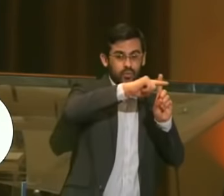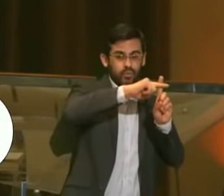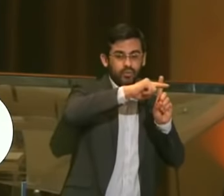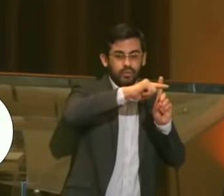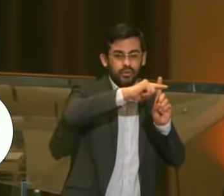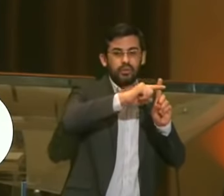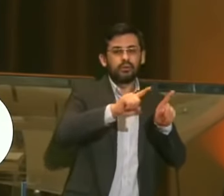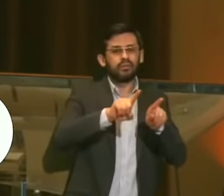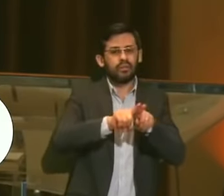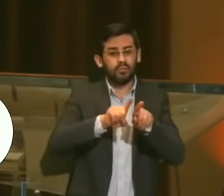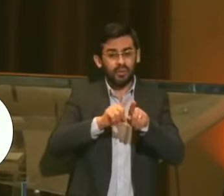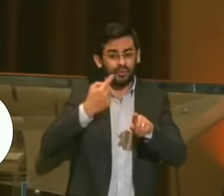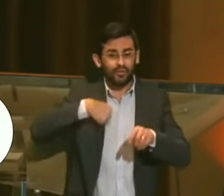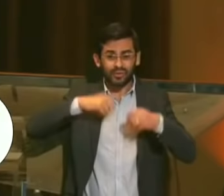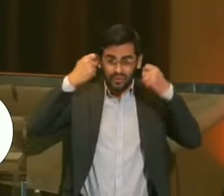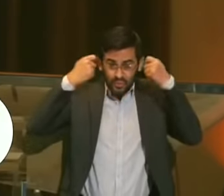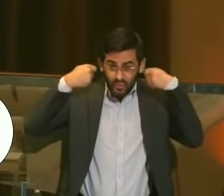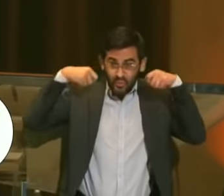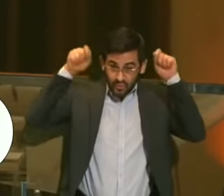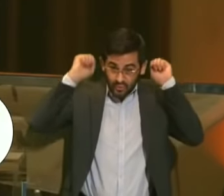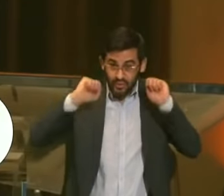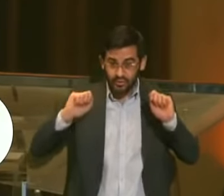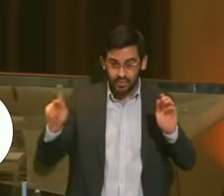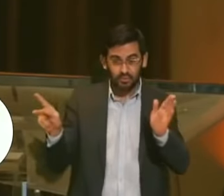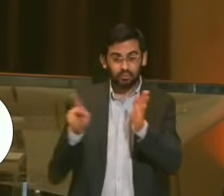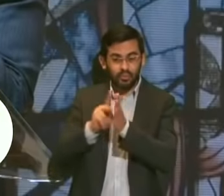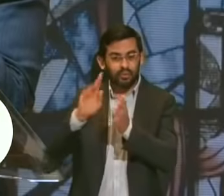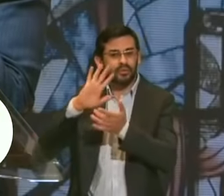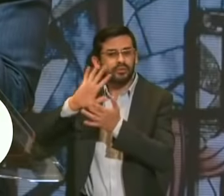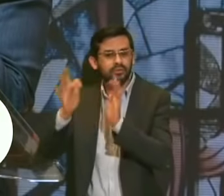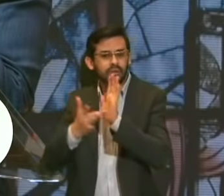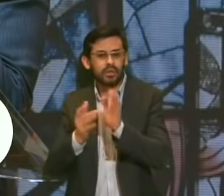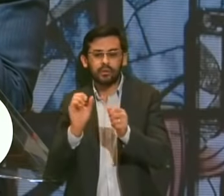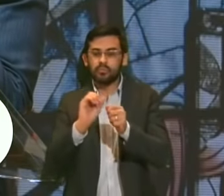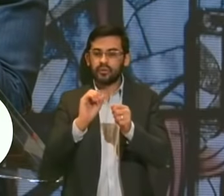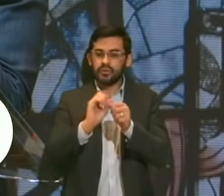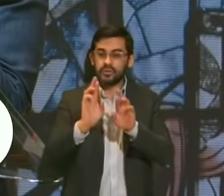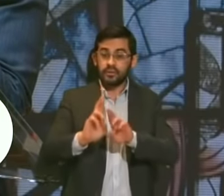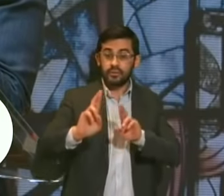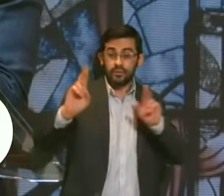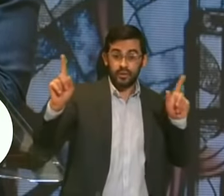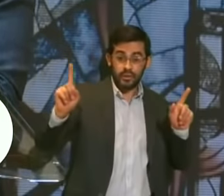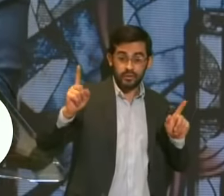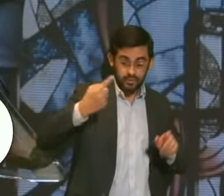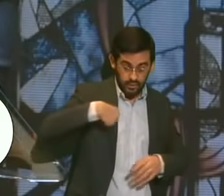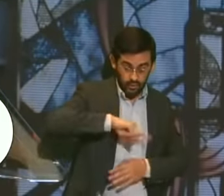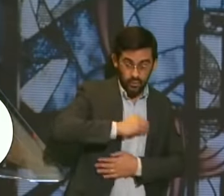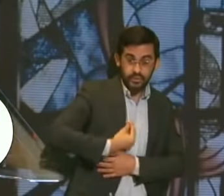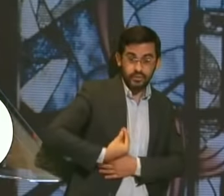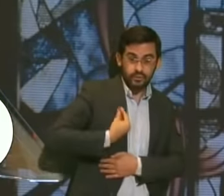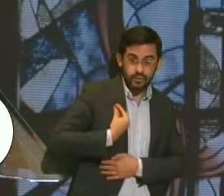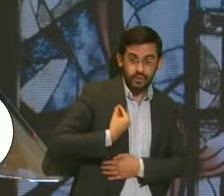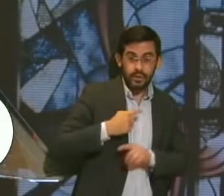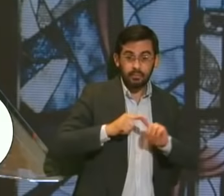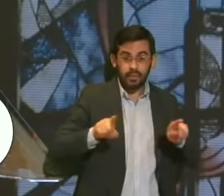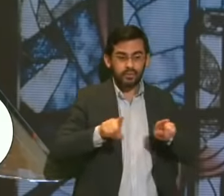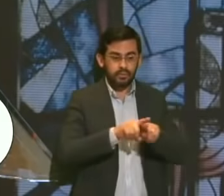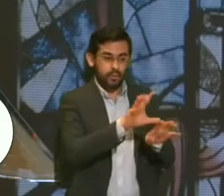poder de ser ovelha de Jesus para fazer diferença, não apenas na nossa vida, mas na vida dos